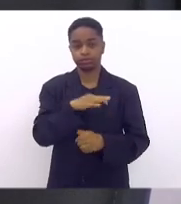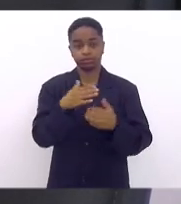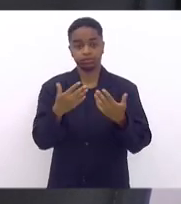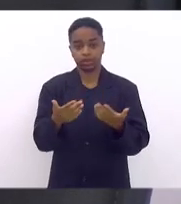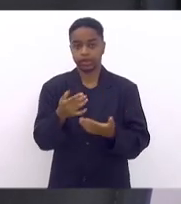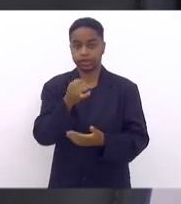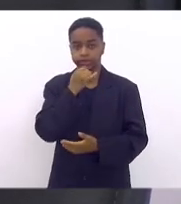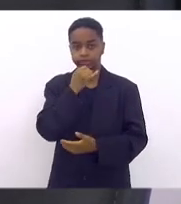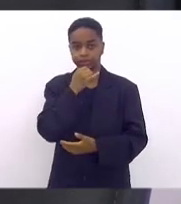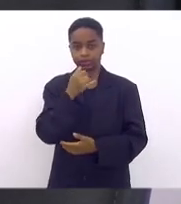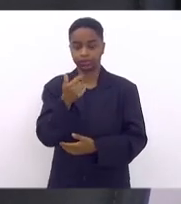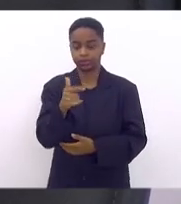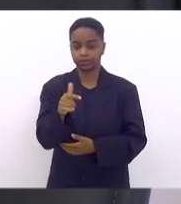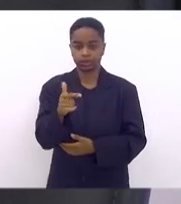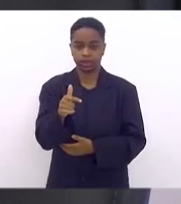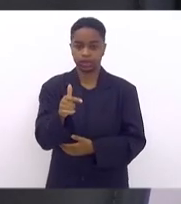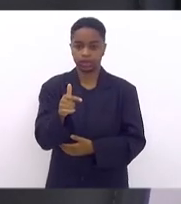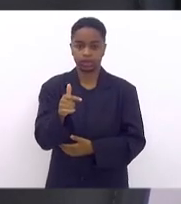por exemplo, né,